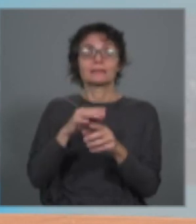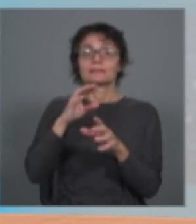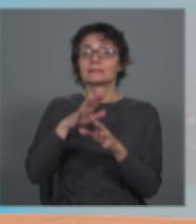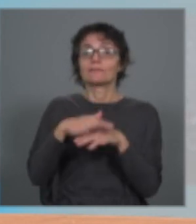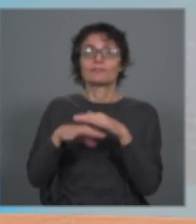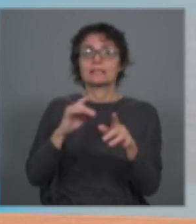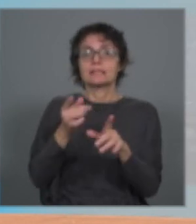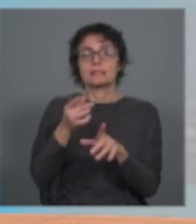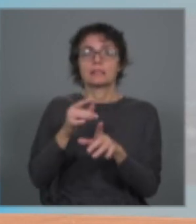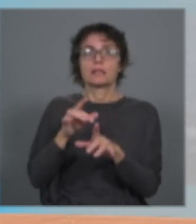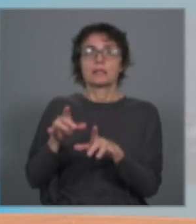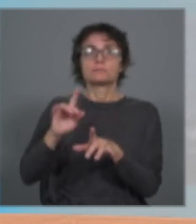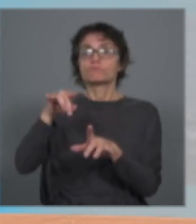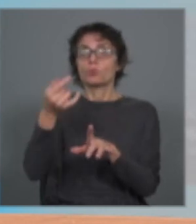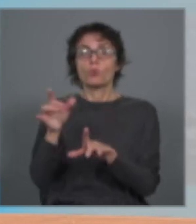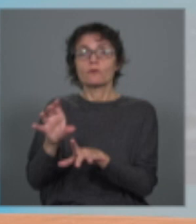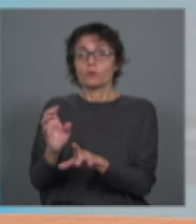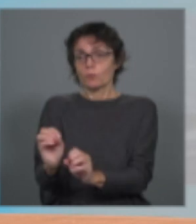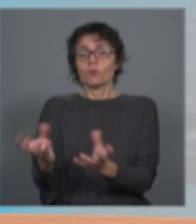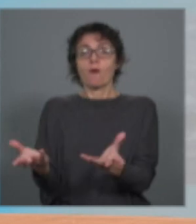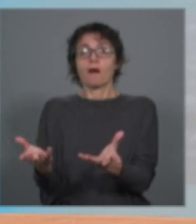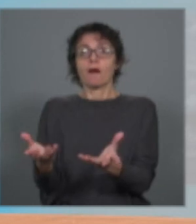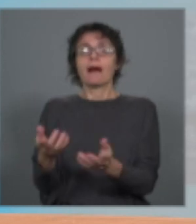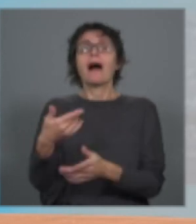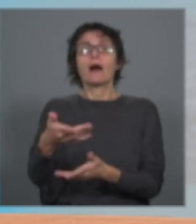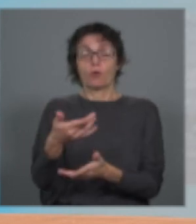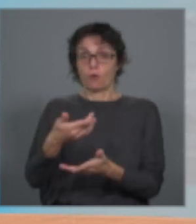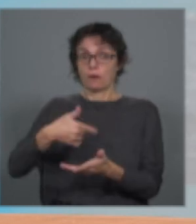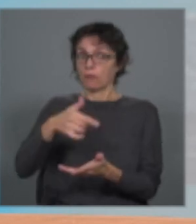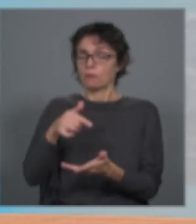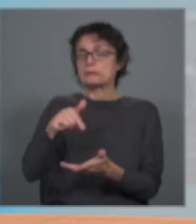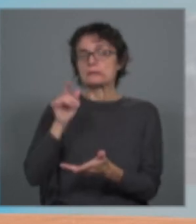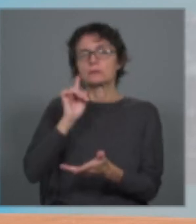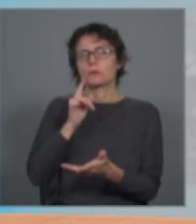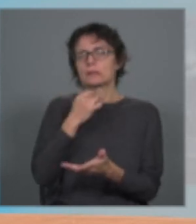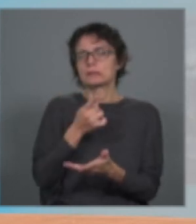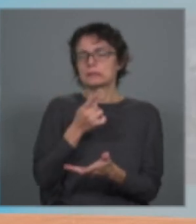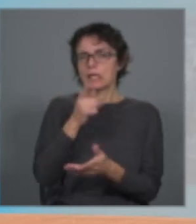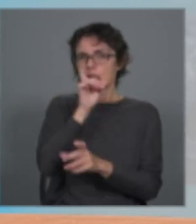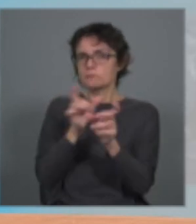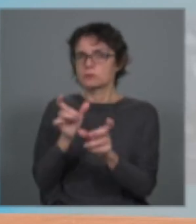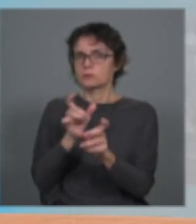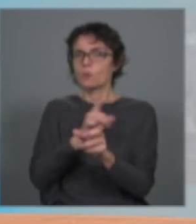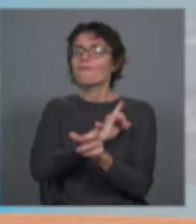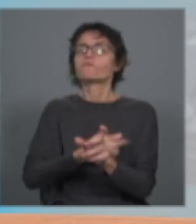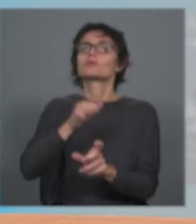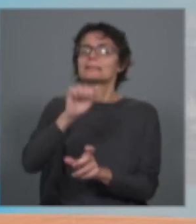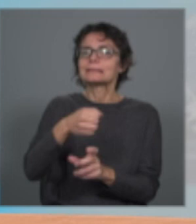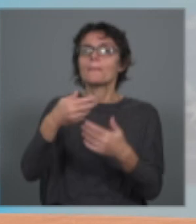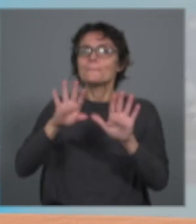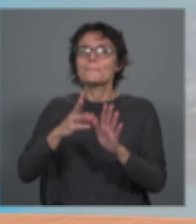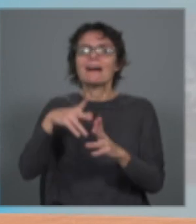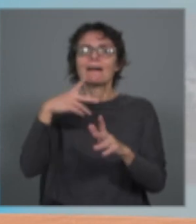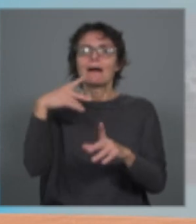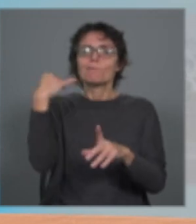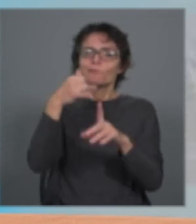momento, eu penso que o que se deve pedir às pessoas é exatamente que tenham força sem violência. Mas